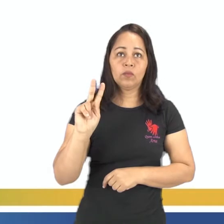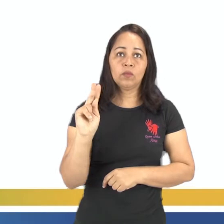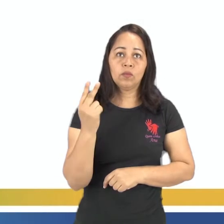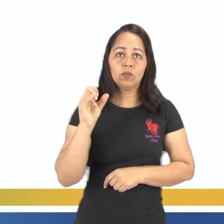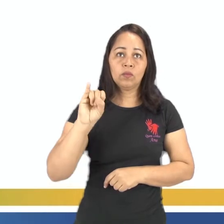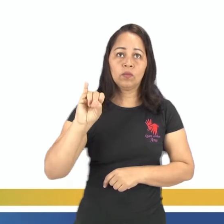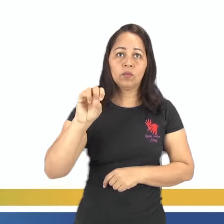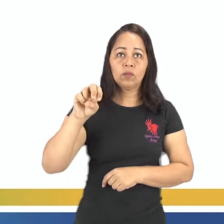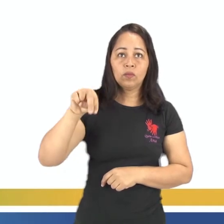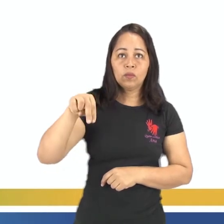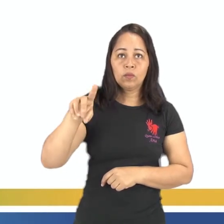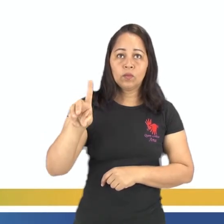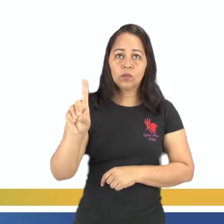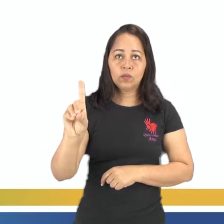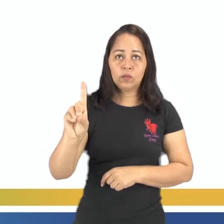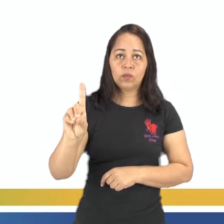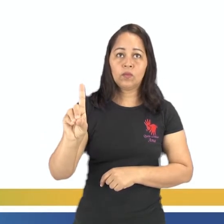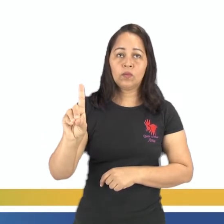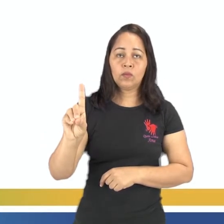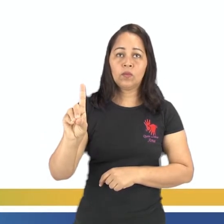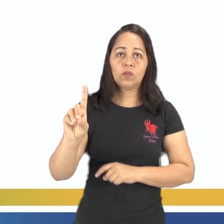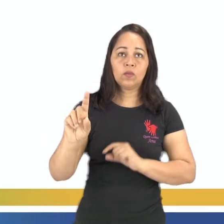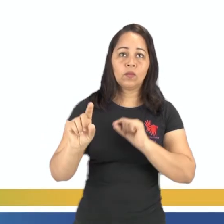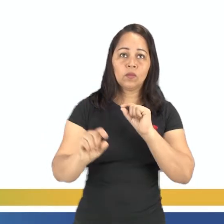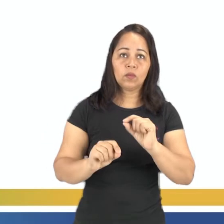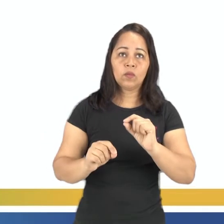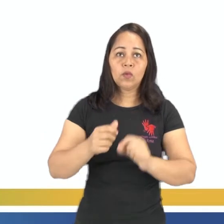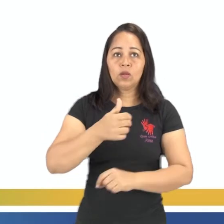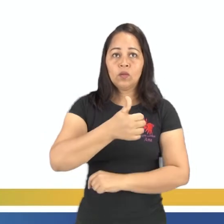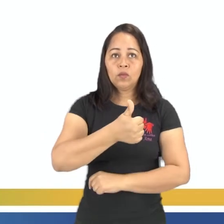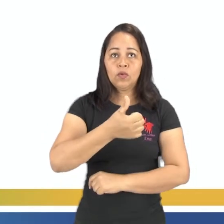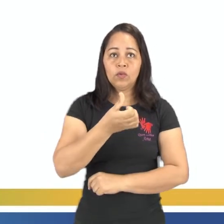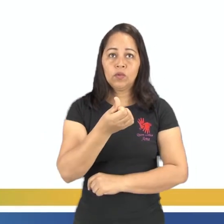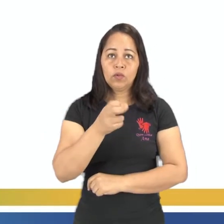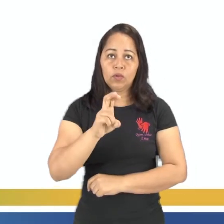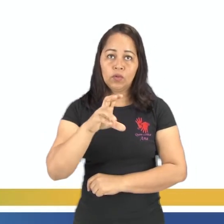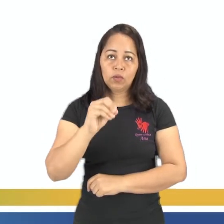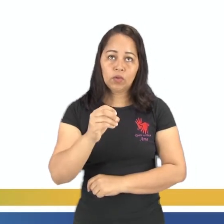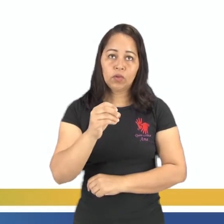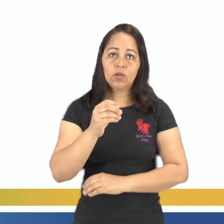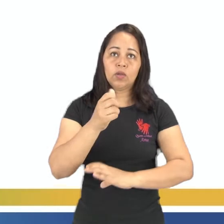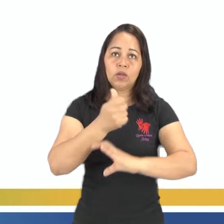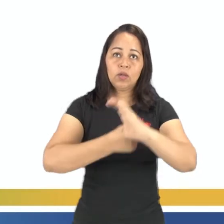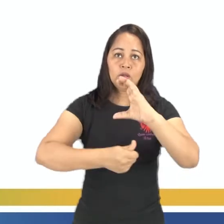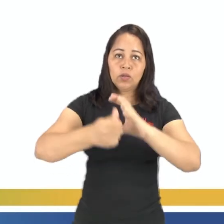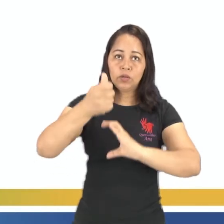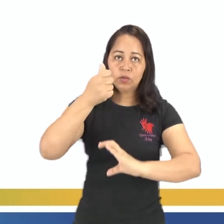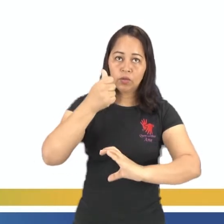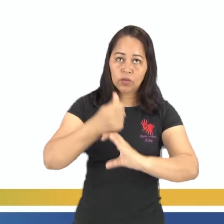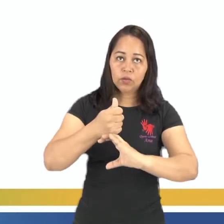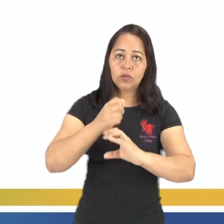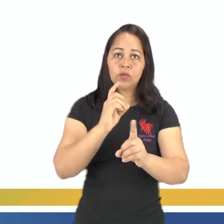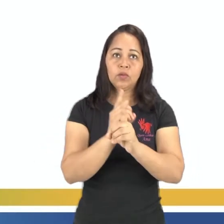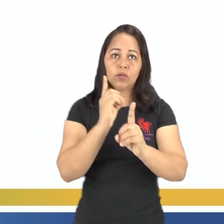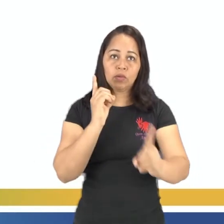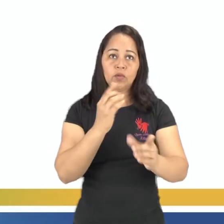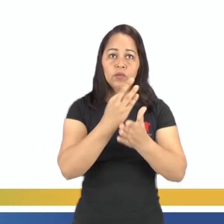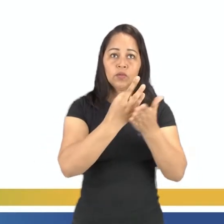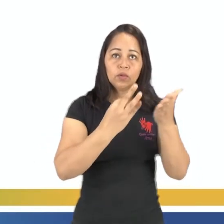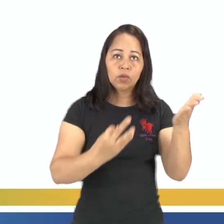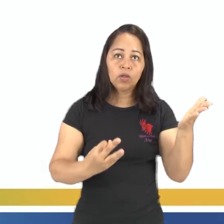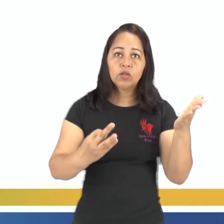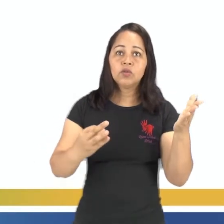1650 a.C., onde encontramos um texto matemático na forma de manual prático que